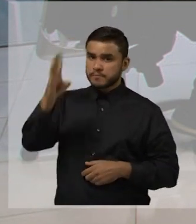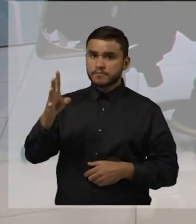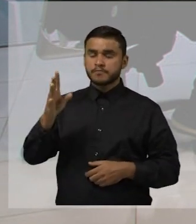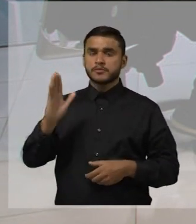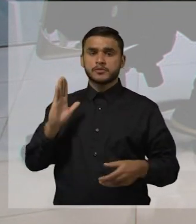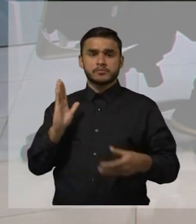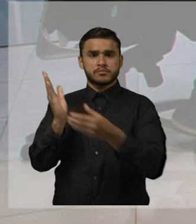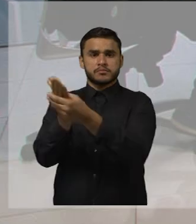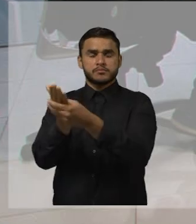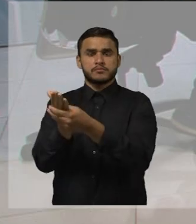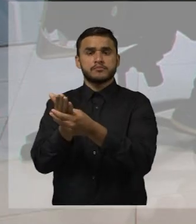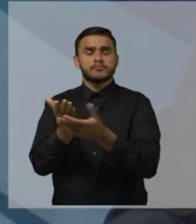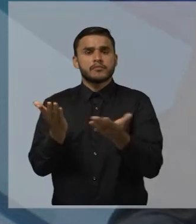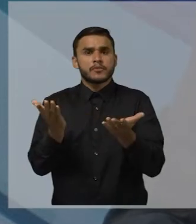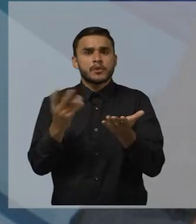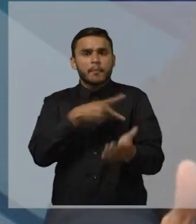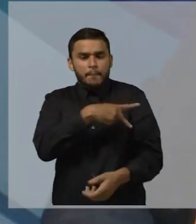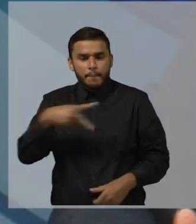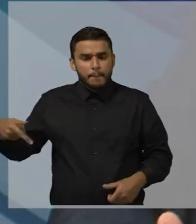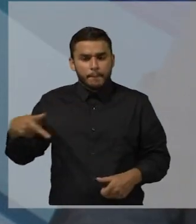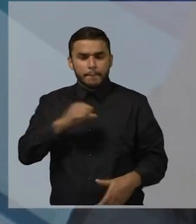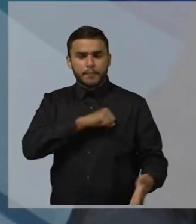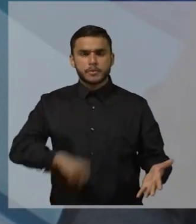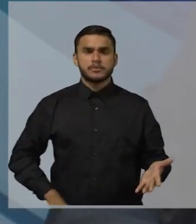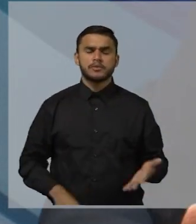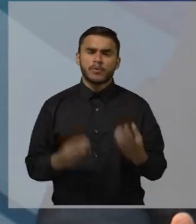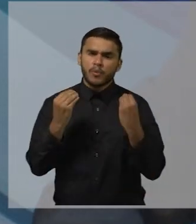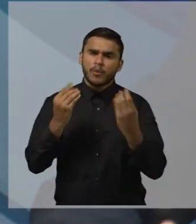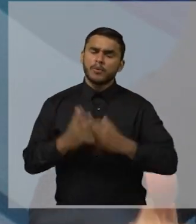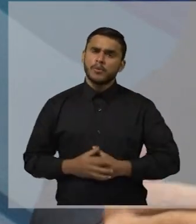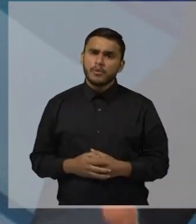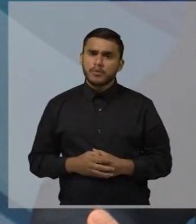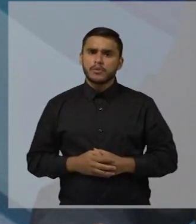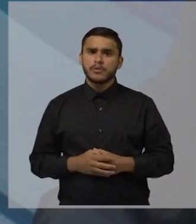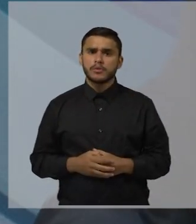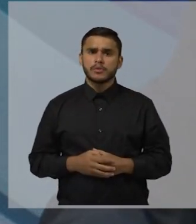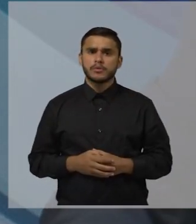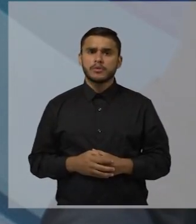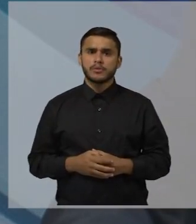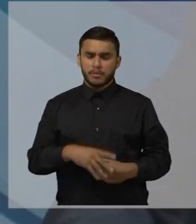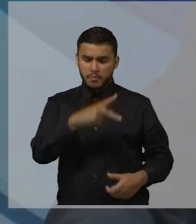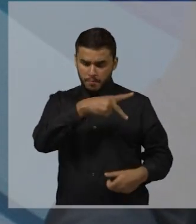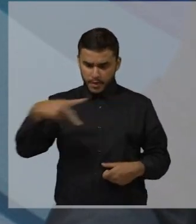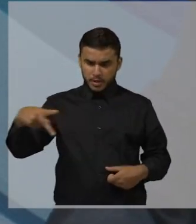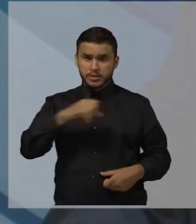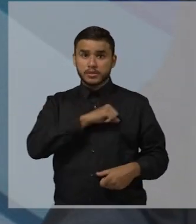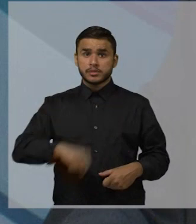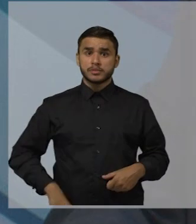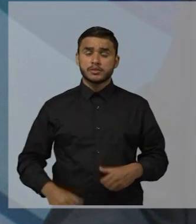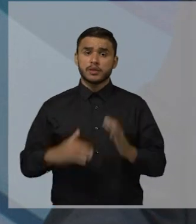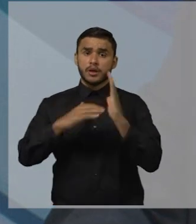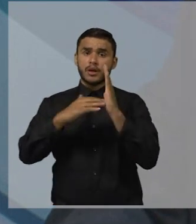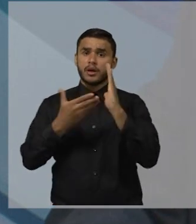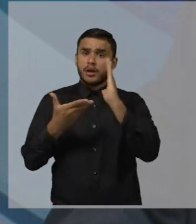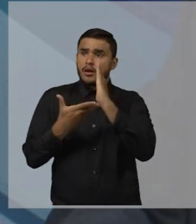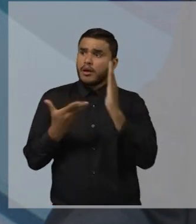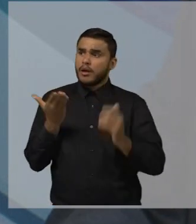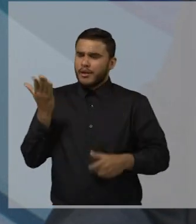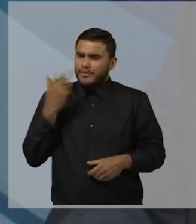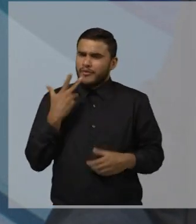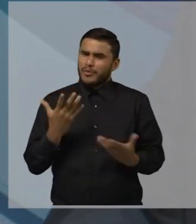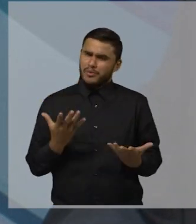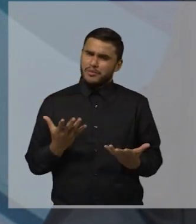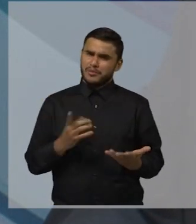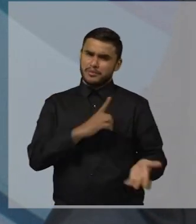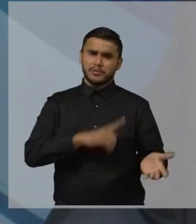réu no Supremo Tribunal Federal. Aí eu pergunto, um país com esse perfil que tolera essa situação de um presidente do